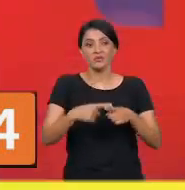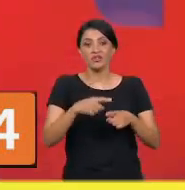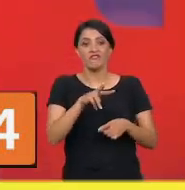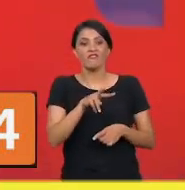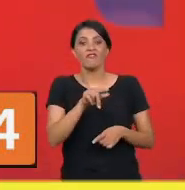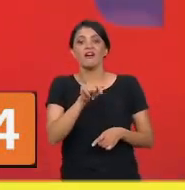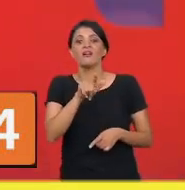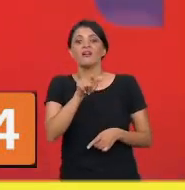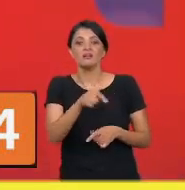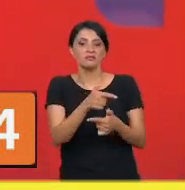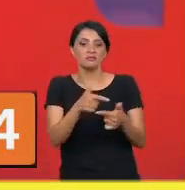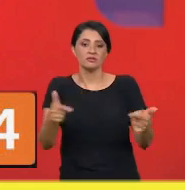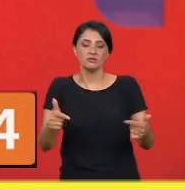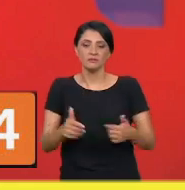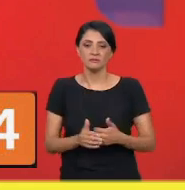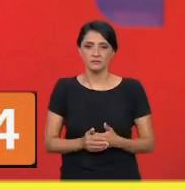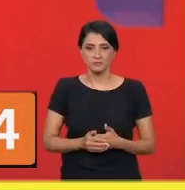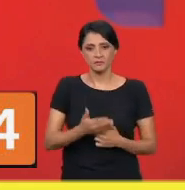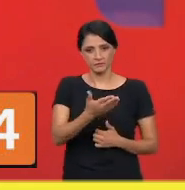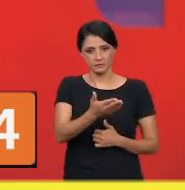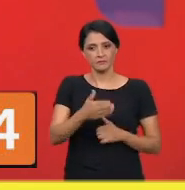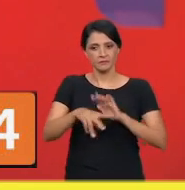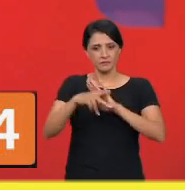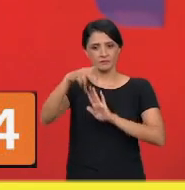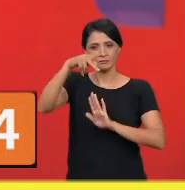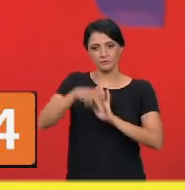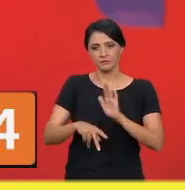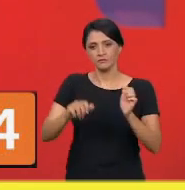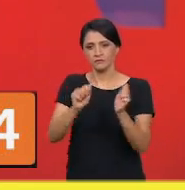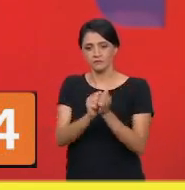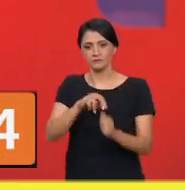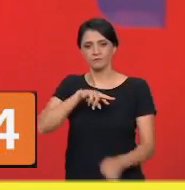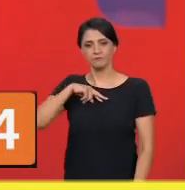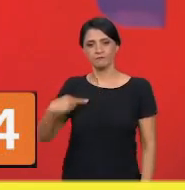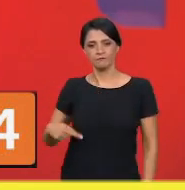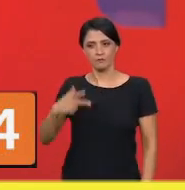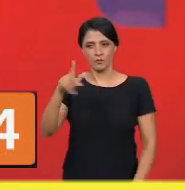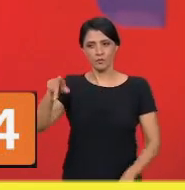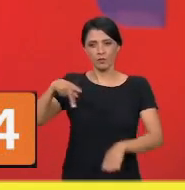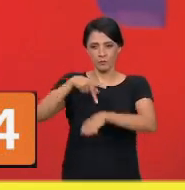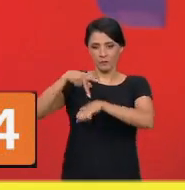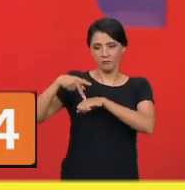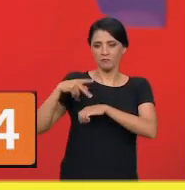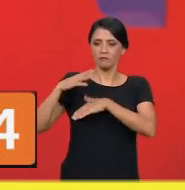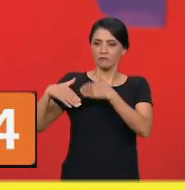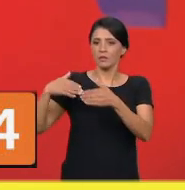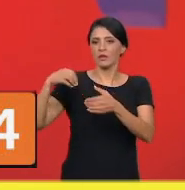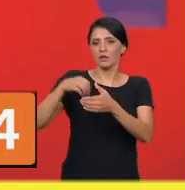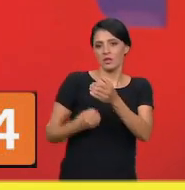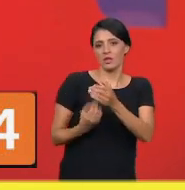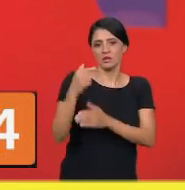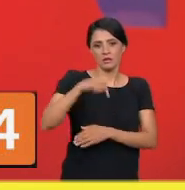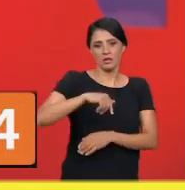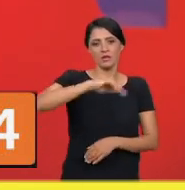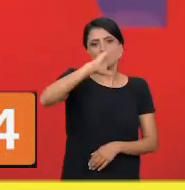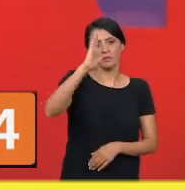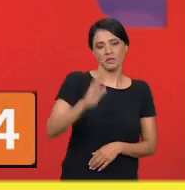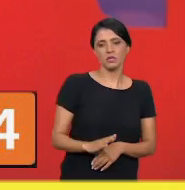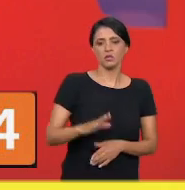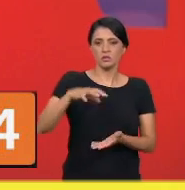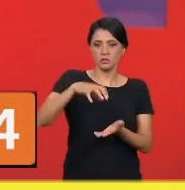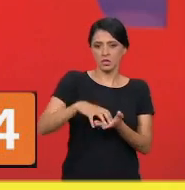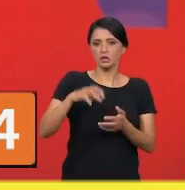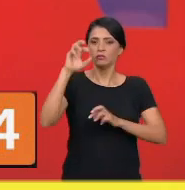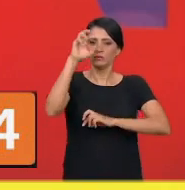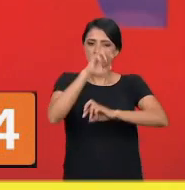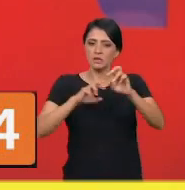vagas. A senhora faz parte de um projeto junto com a China, Reino Unido e outros países que está se desenvolvendo aqui no Brasil, né? Que é um centro de observação que a gente